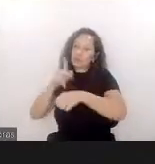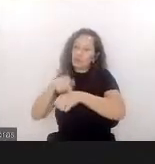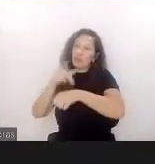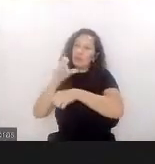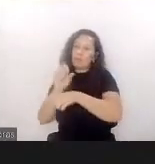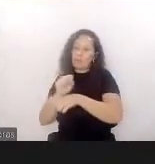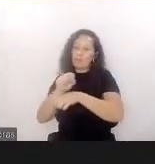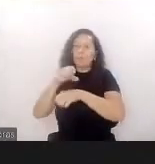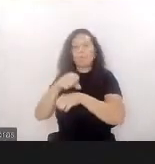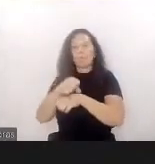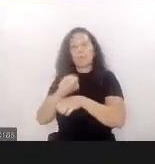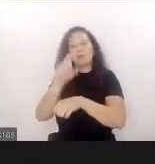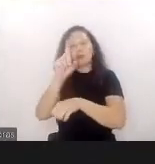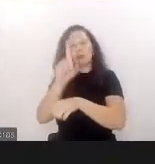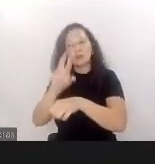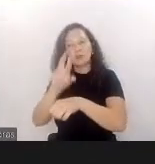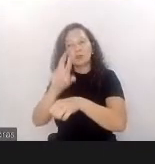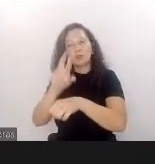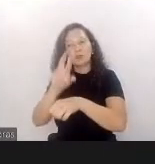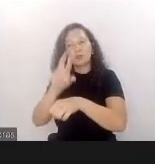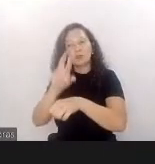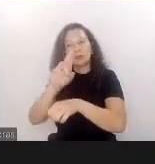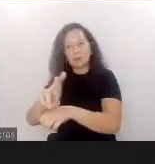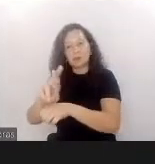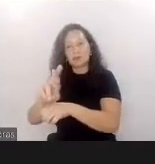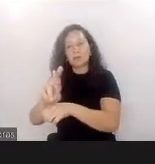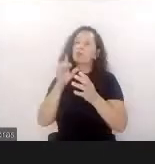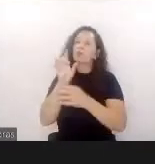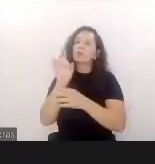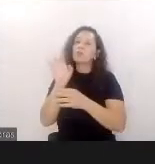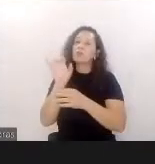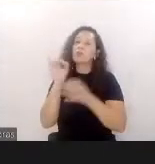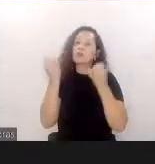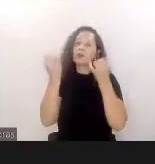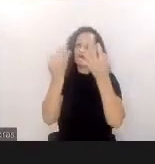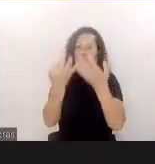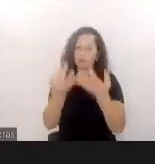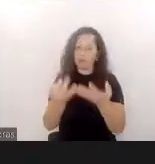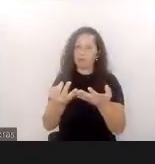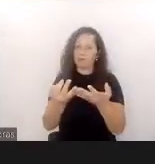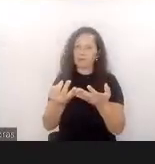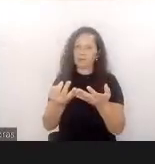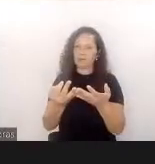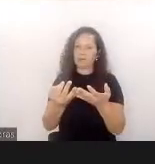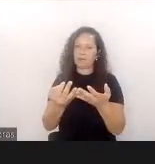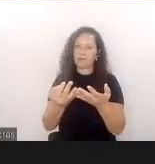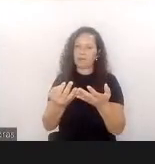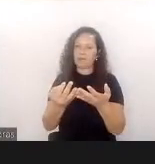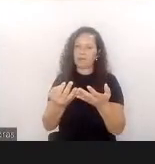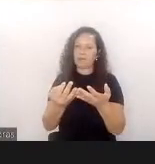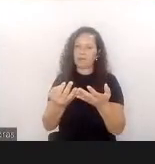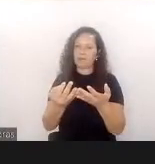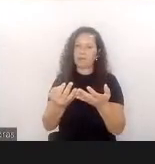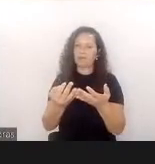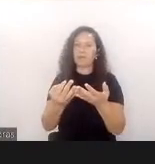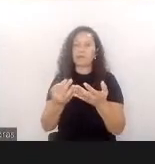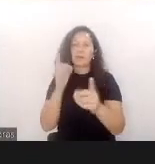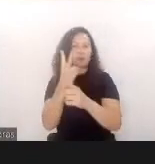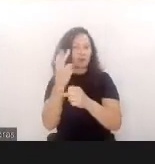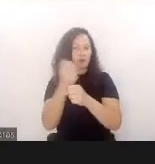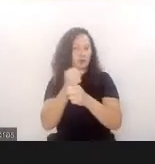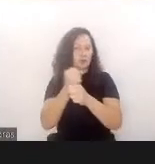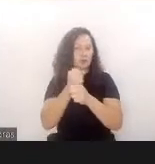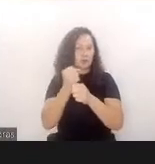Então, por último, eu só queria falar que esse evento da Bienal foi postergado para esse ano, para a Bienal de